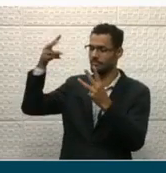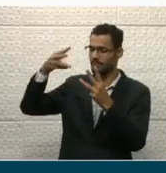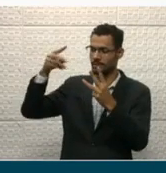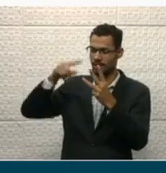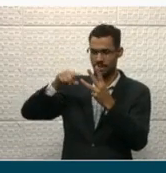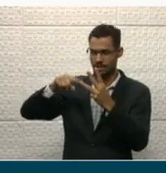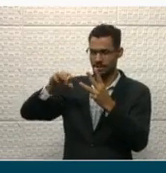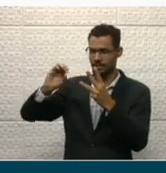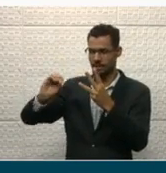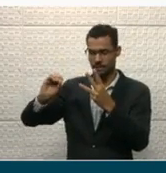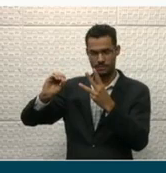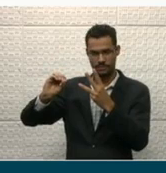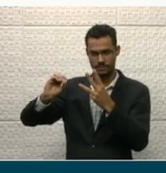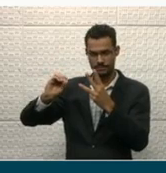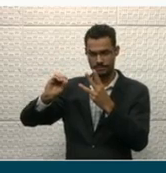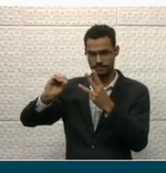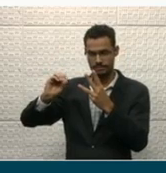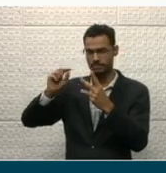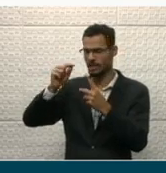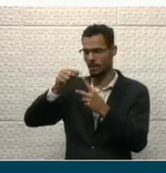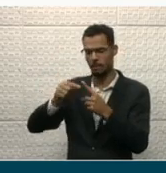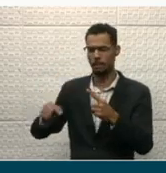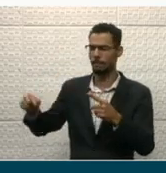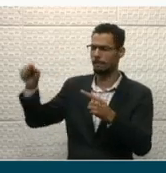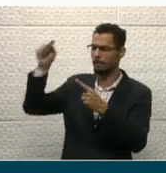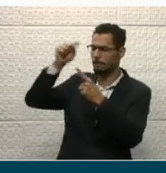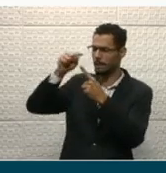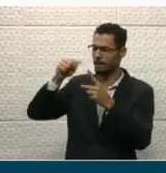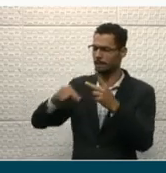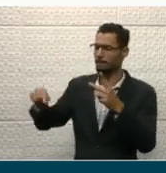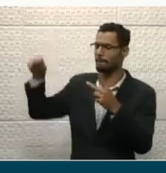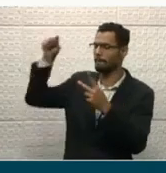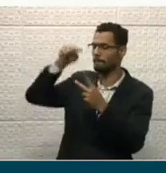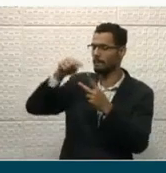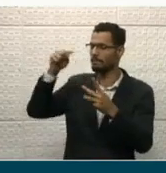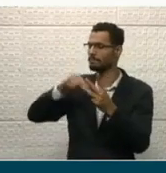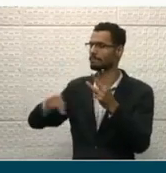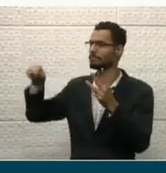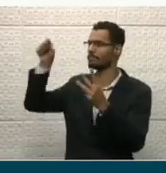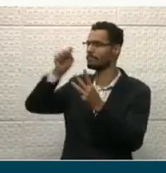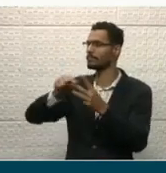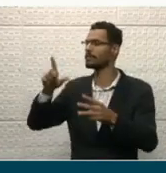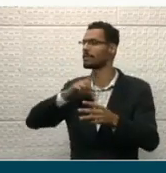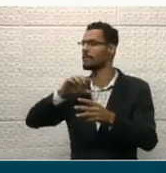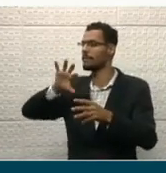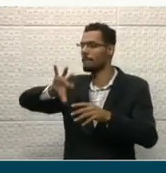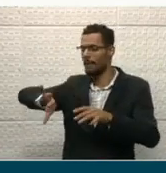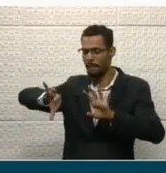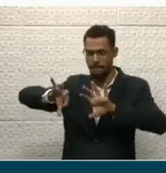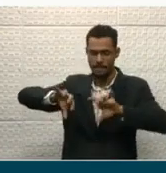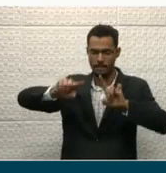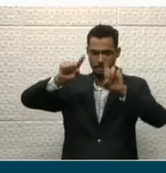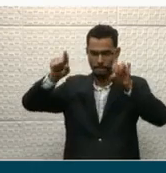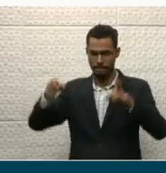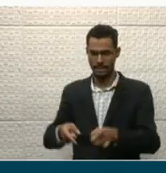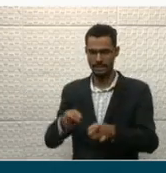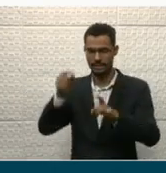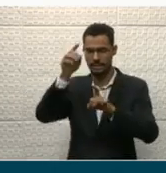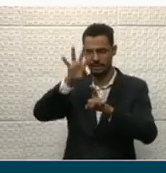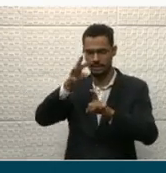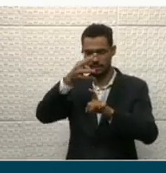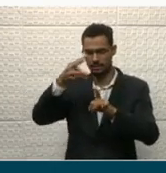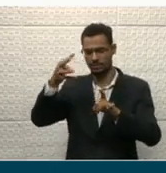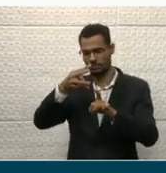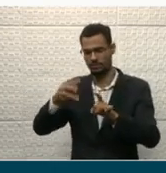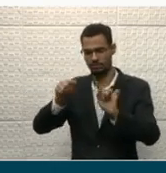terceira linha, a terceira componente da imagem. Então, quando nós separamos os coeficientes em uma matriz, e